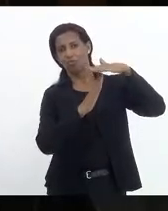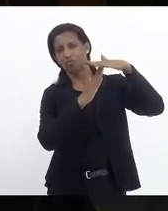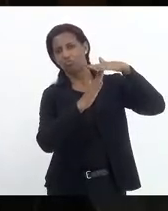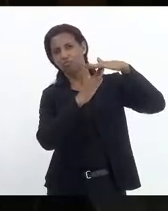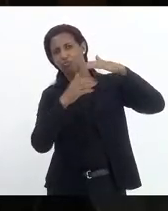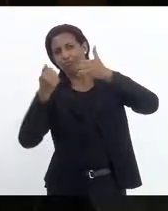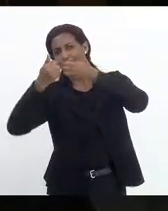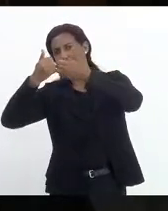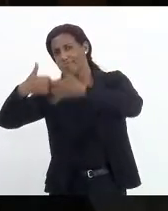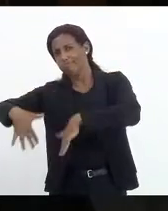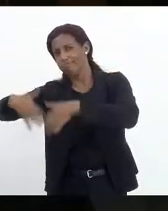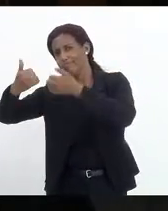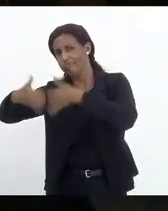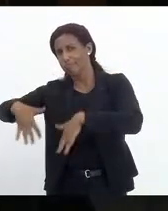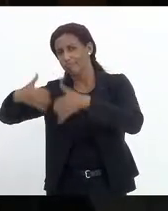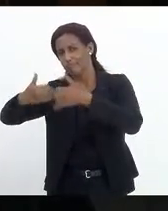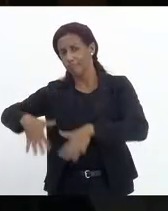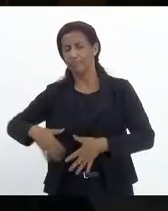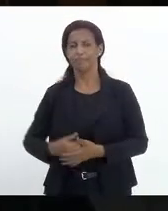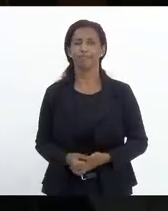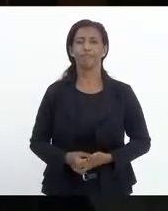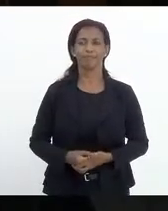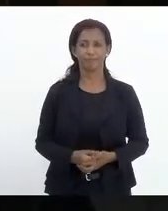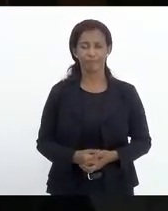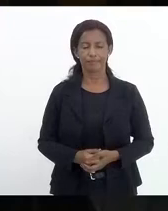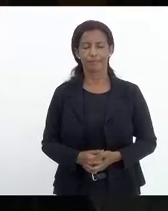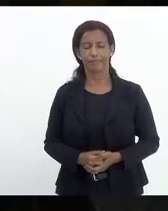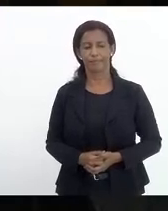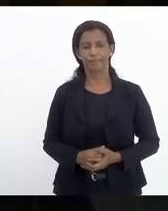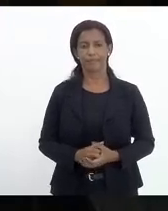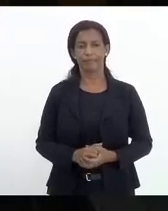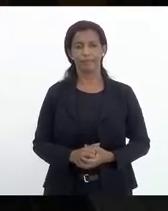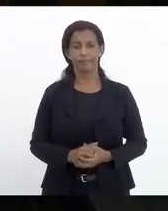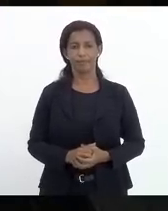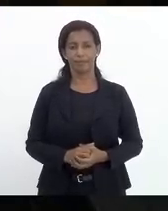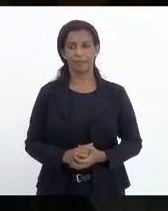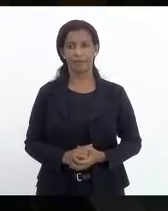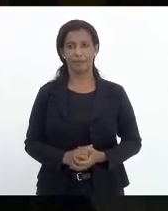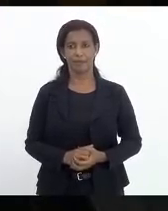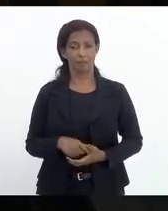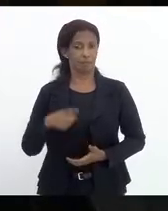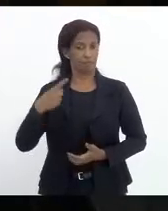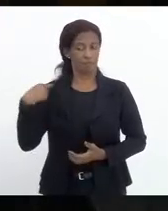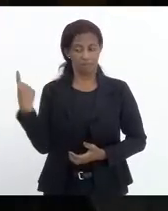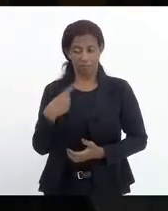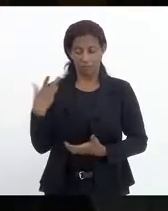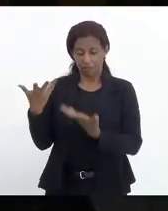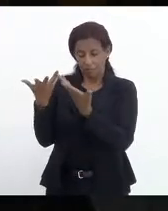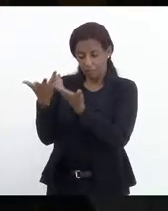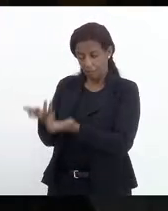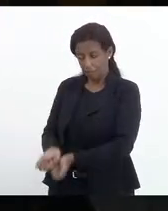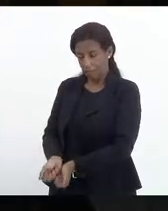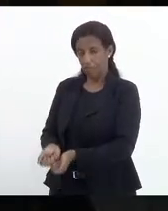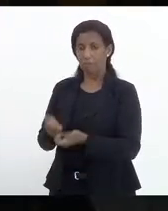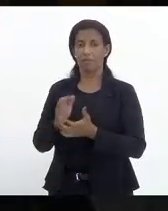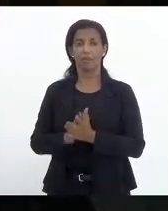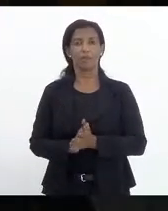era o Marco e famoso teto de gastos das despesas primárias que a gente ela sumiu